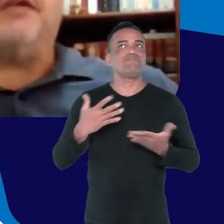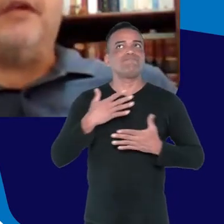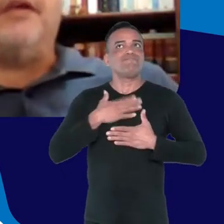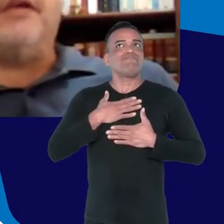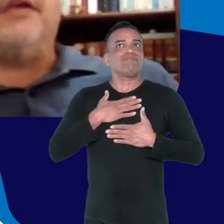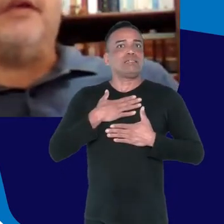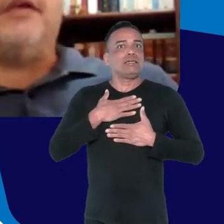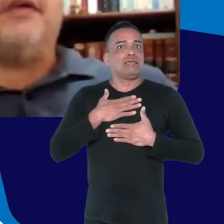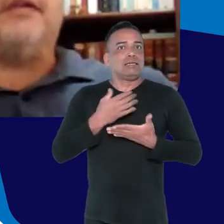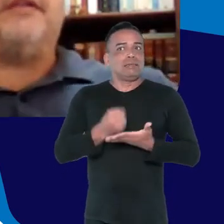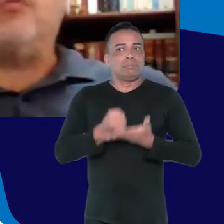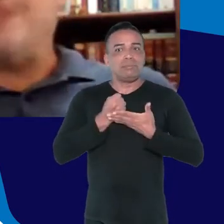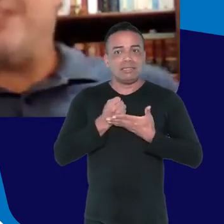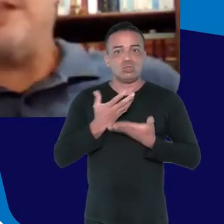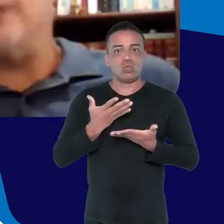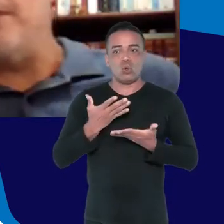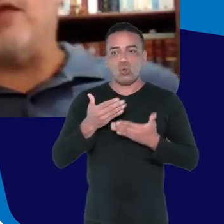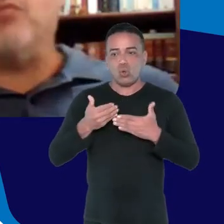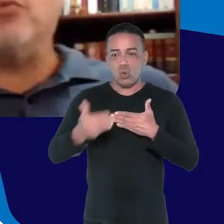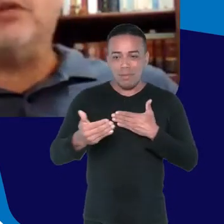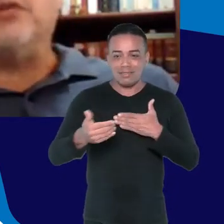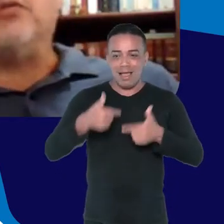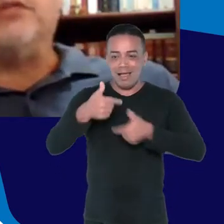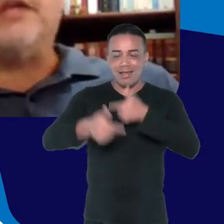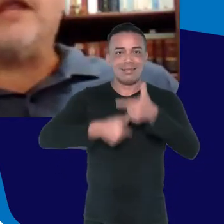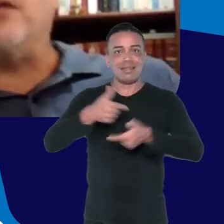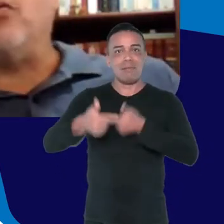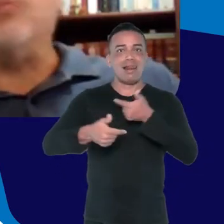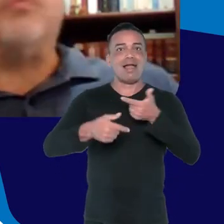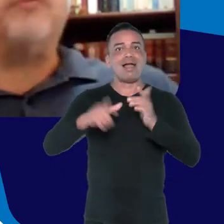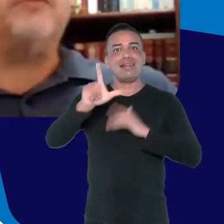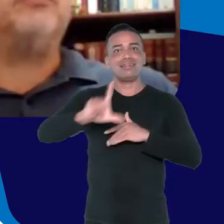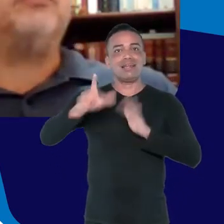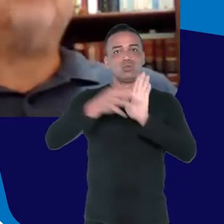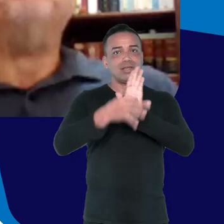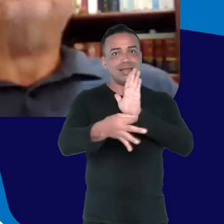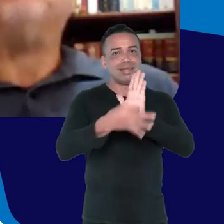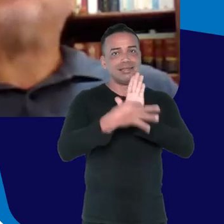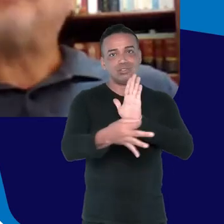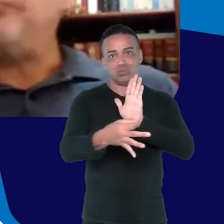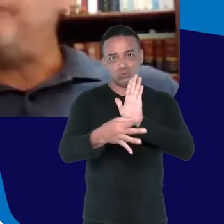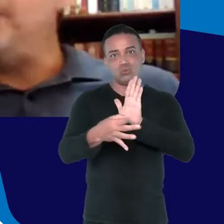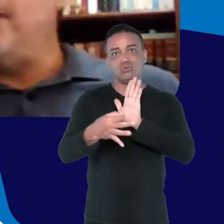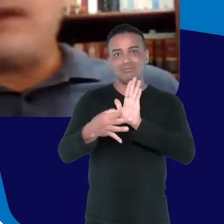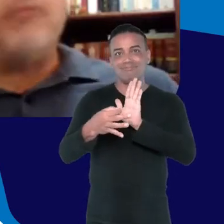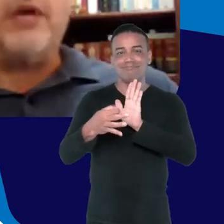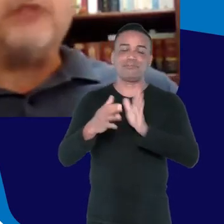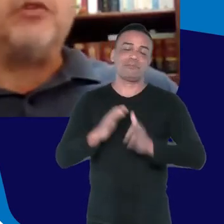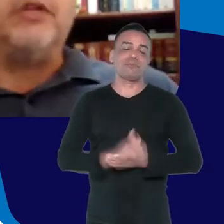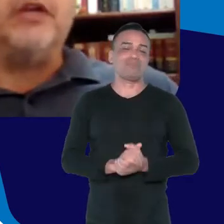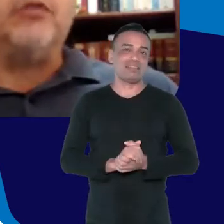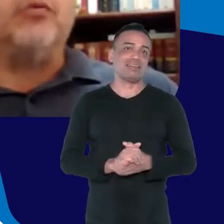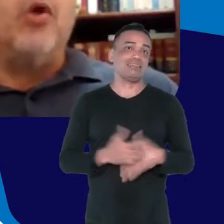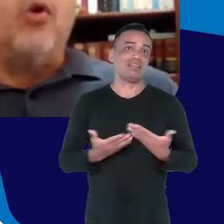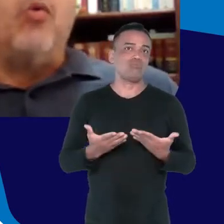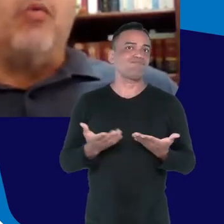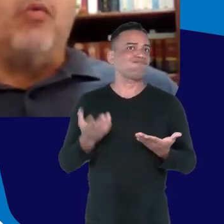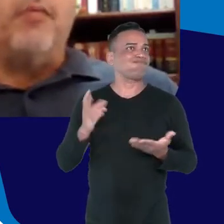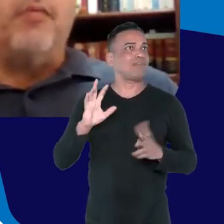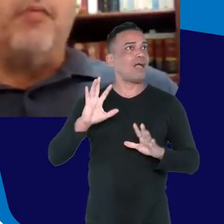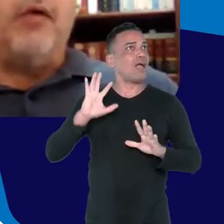fez começar a trabalhar como crítico literário, como professor, e acabou